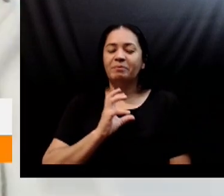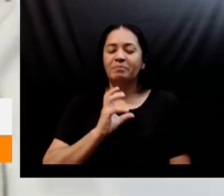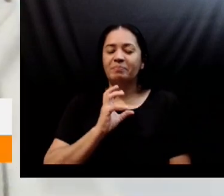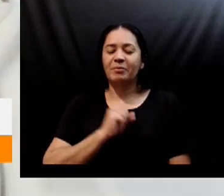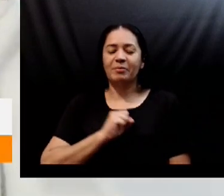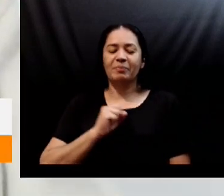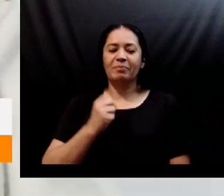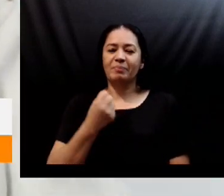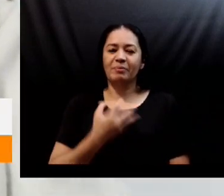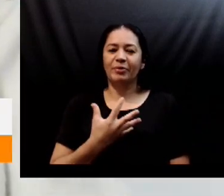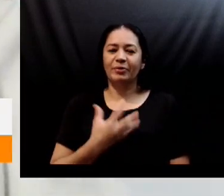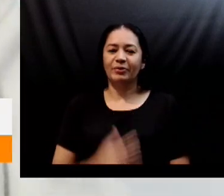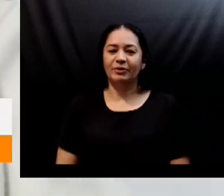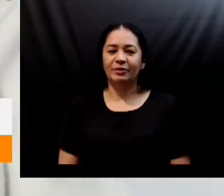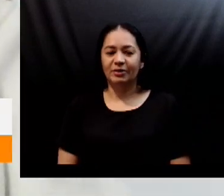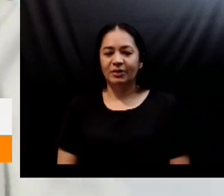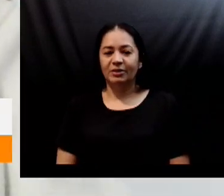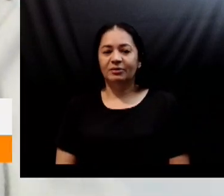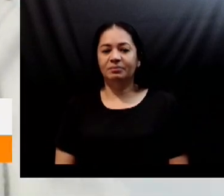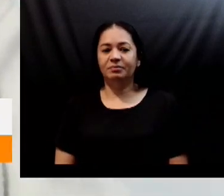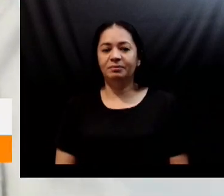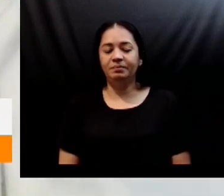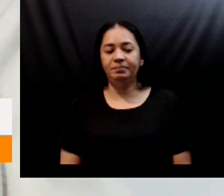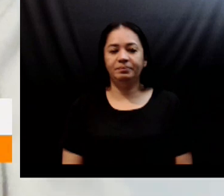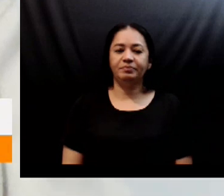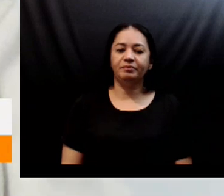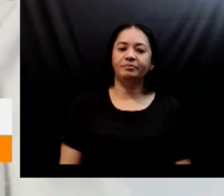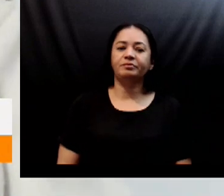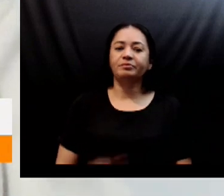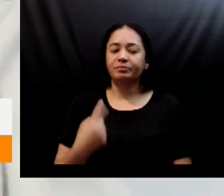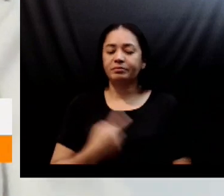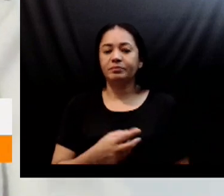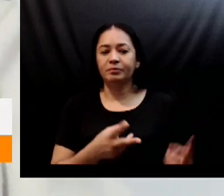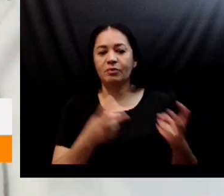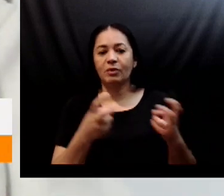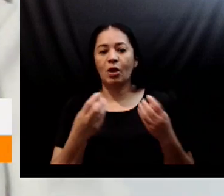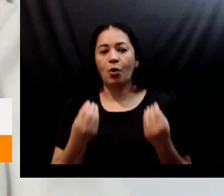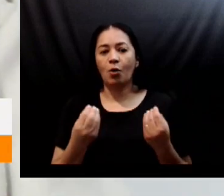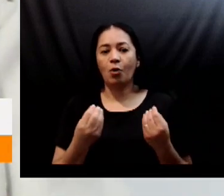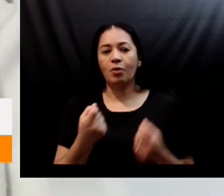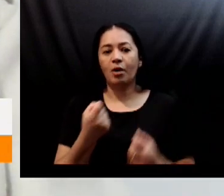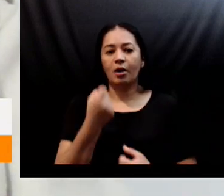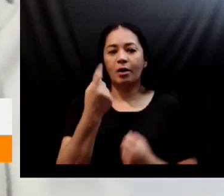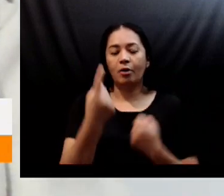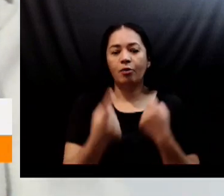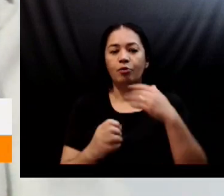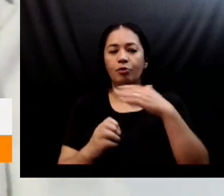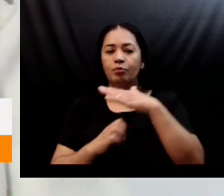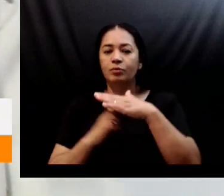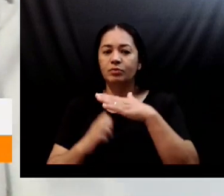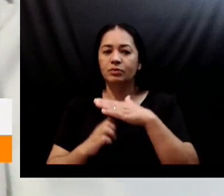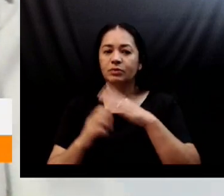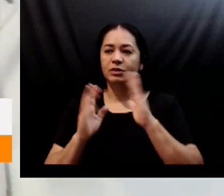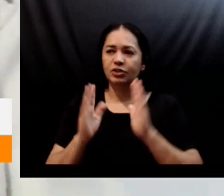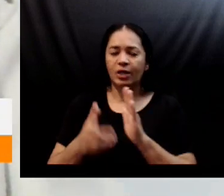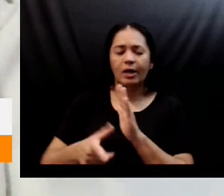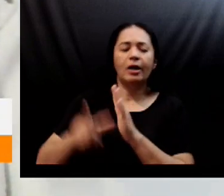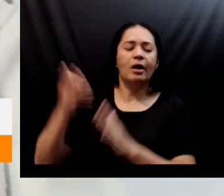Super, e aí a gente vê o quanto algumas empresas já estavam antes dessa